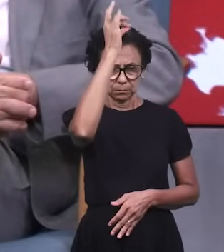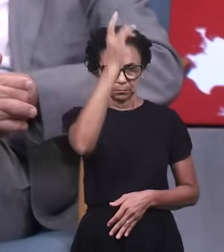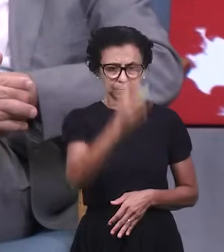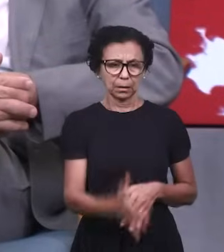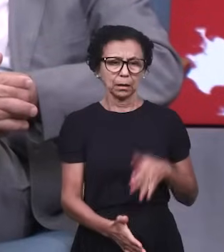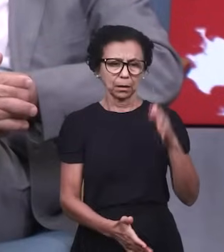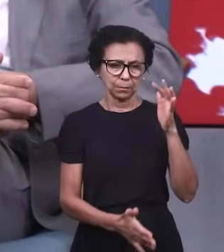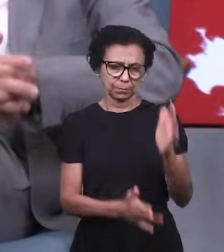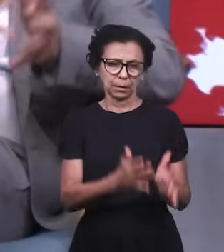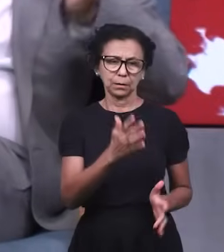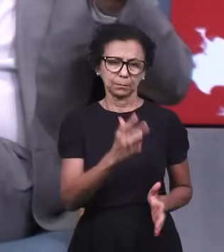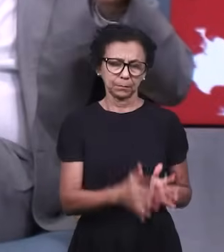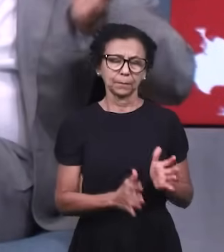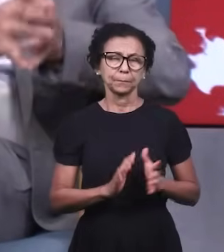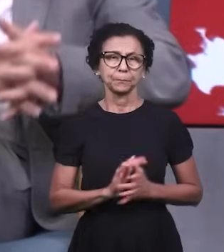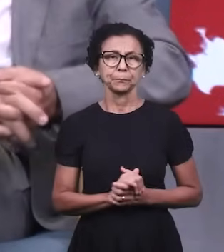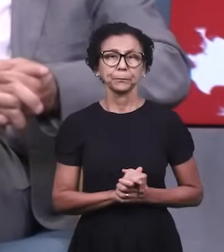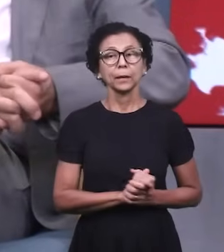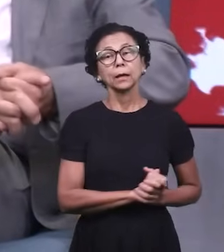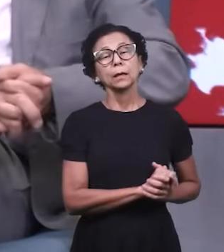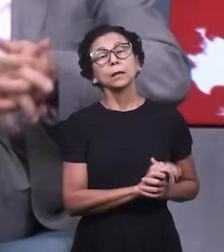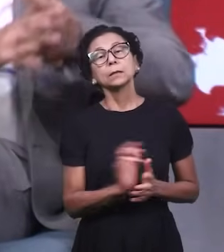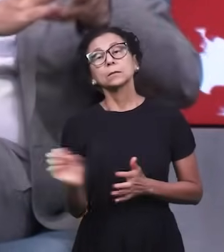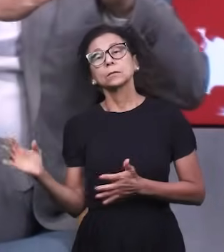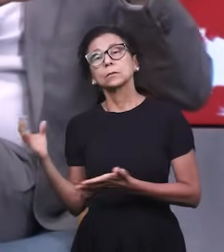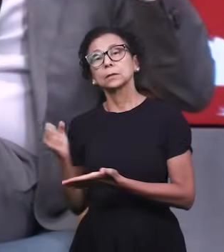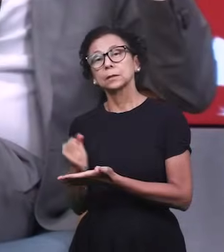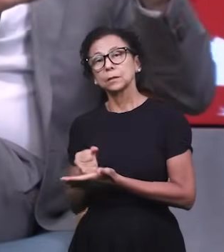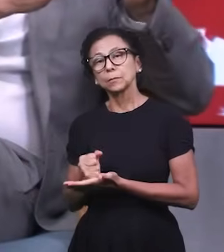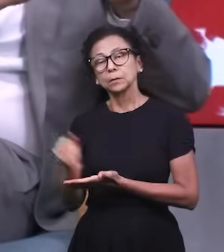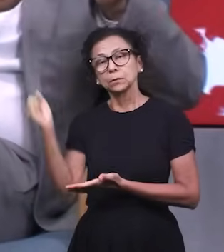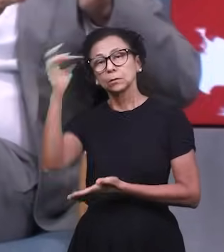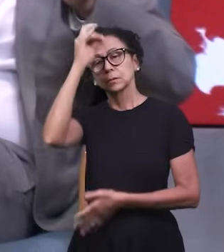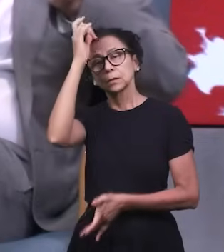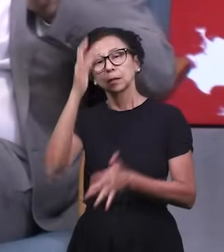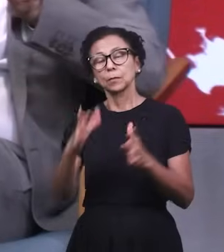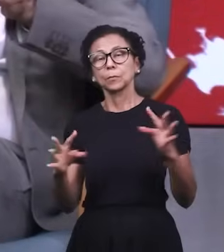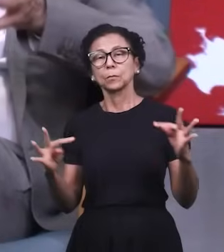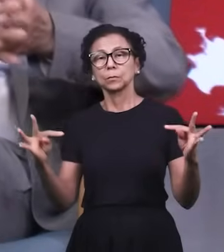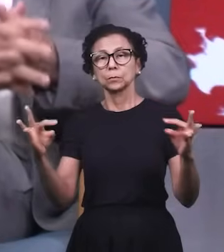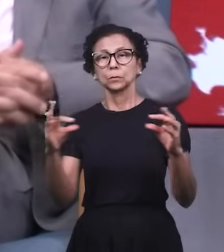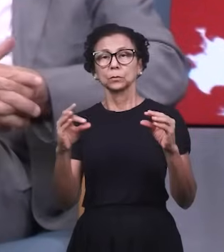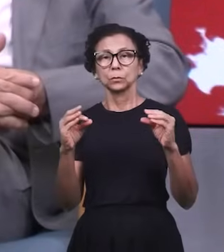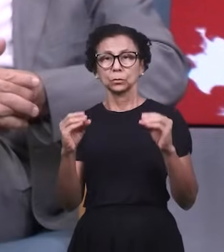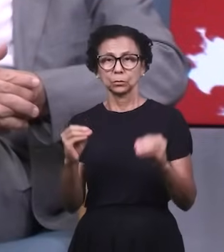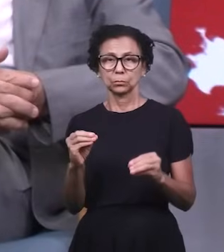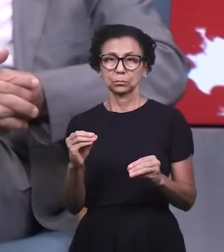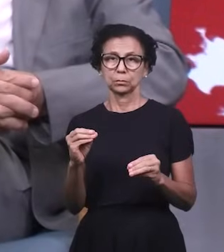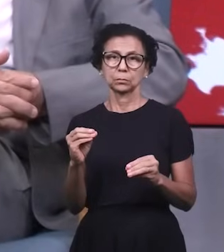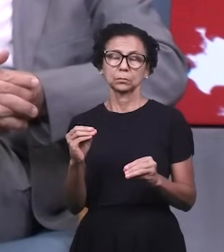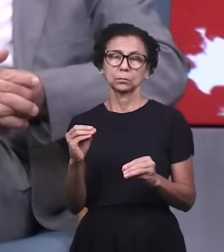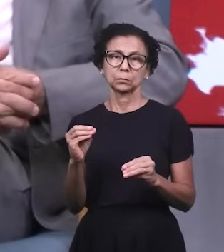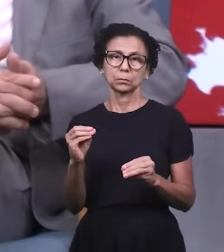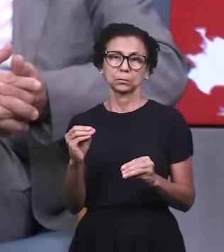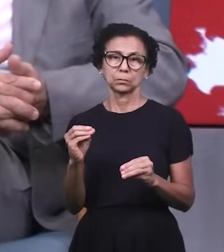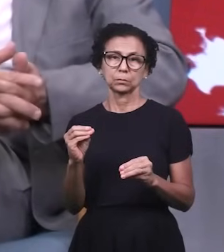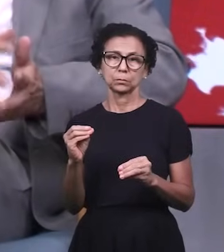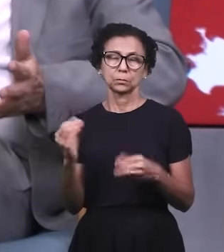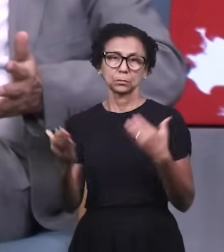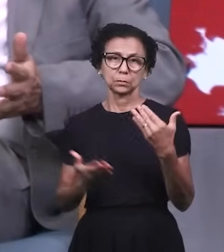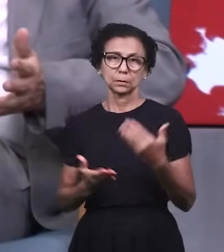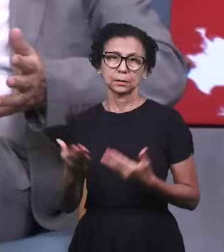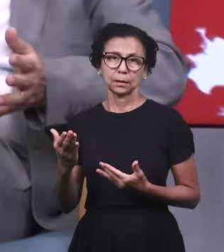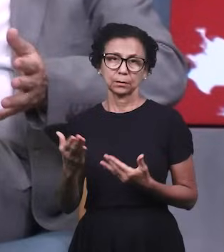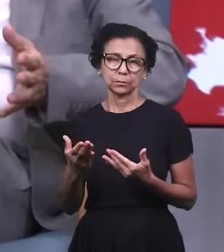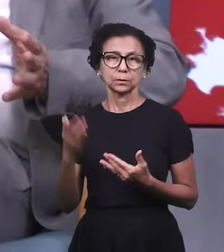do profeta Joel. Então nós falamos, mostrando todas as 9 formas que o Espírito Santo opera